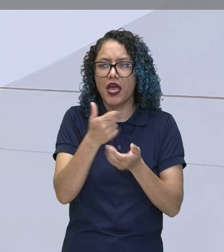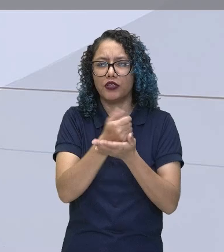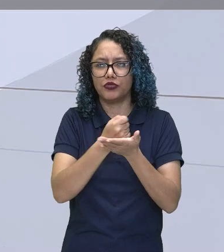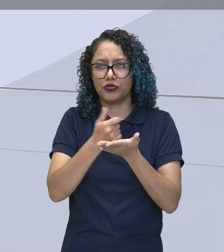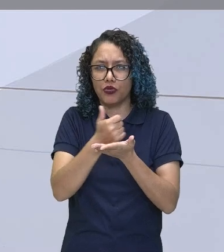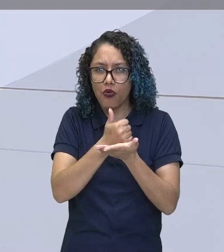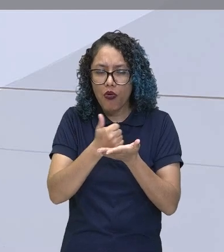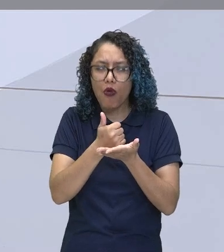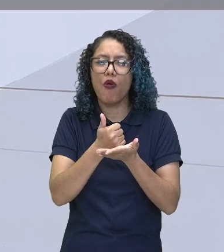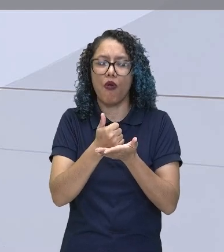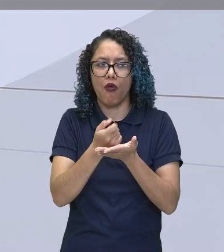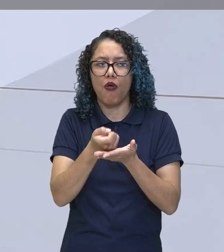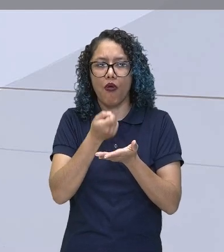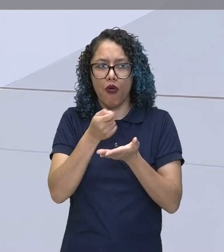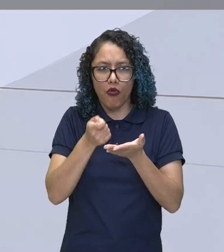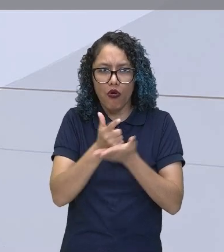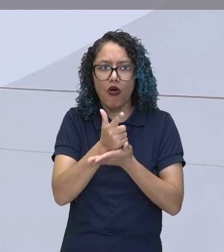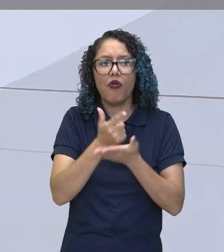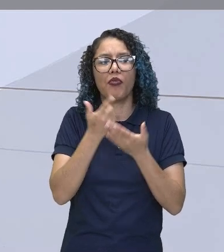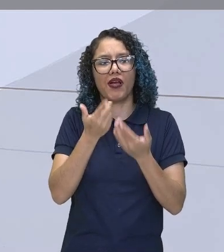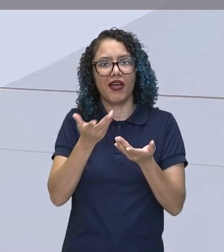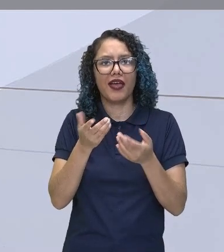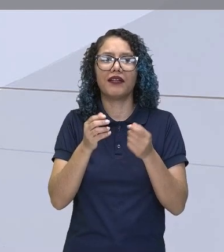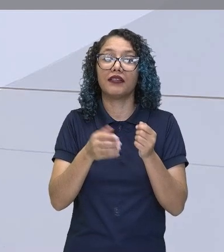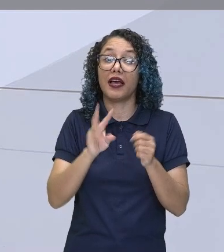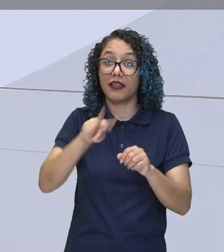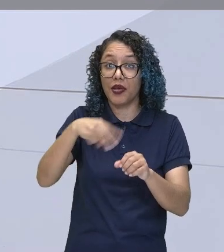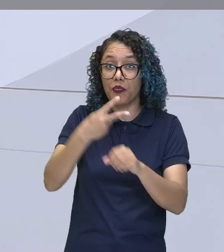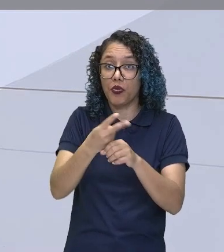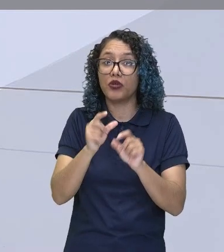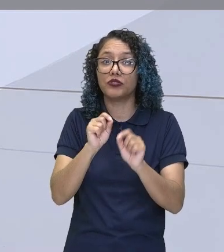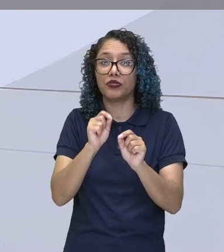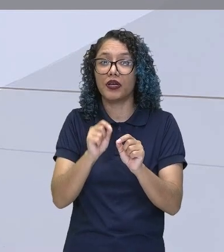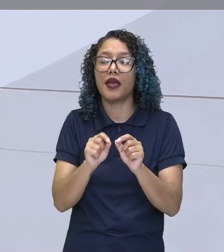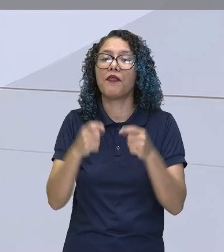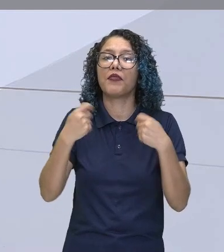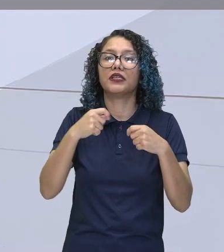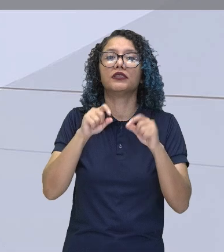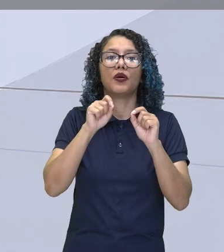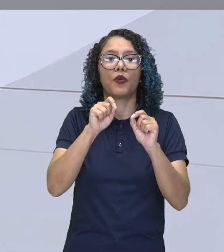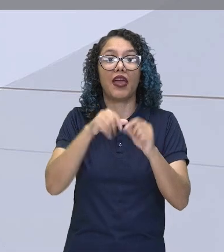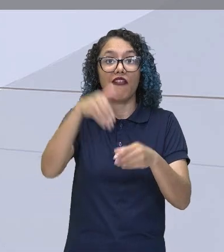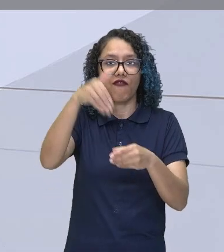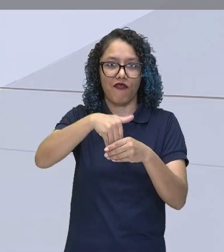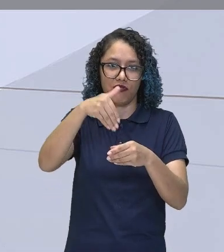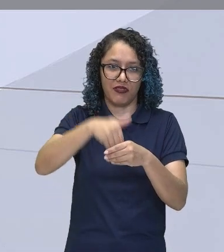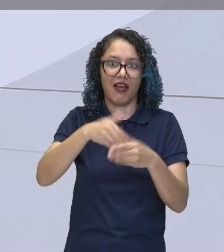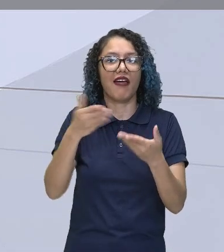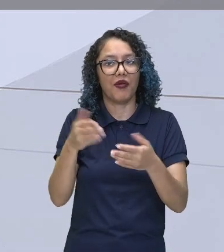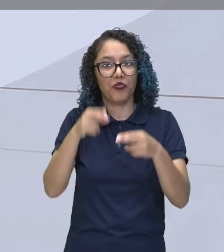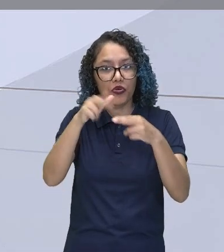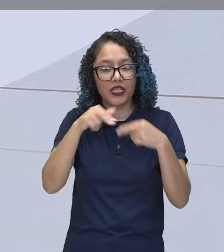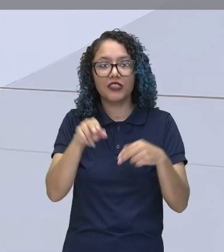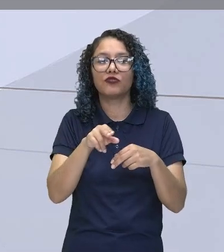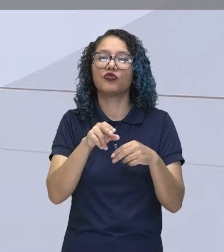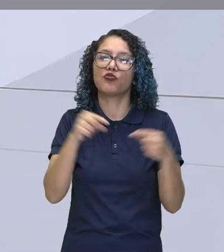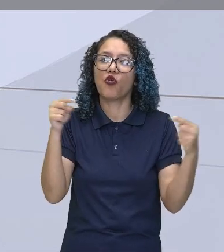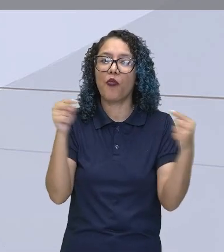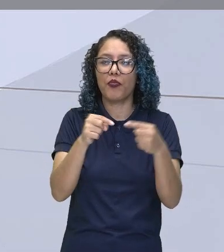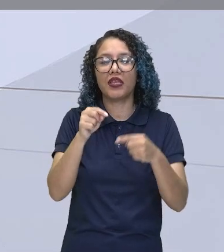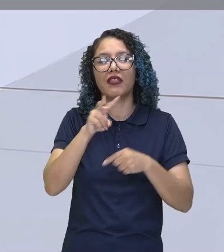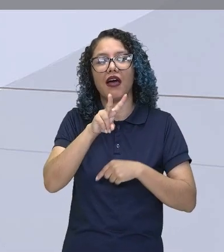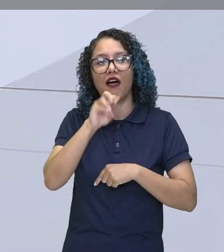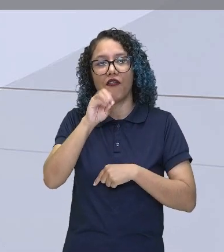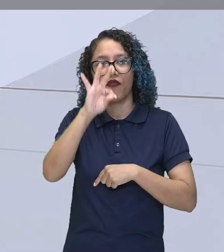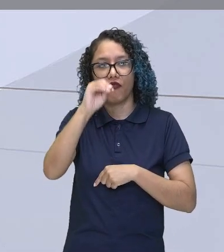Por isso é chamado de voto de cabresto. O voto de cabresto, em que consistia, né? Nós já falamos aqui, mas vamos então colocar